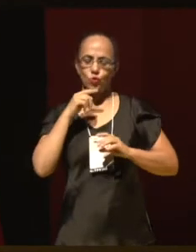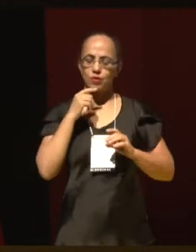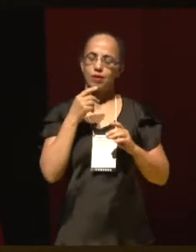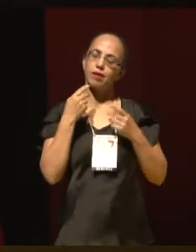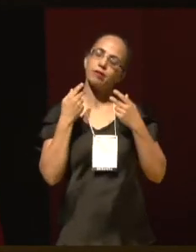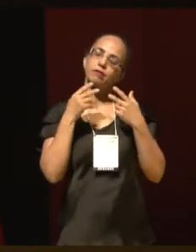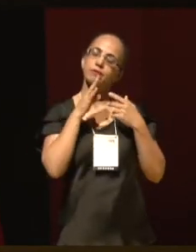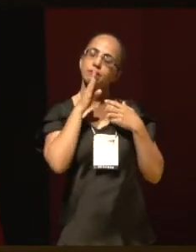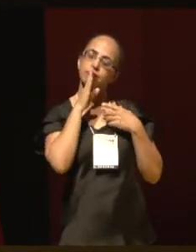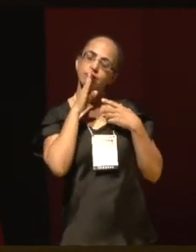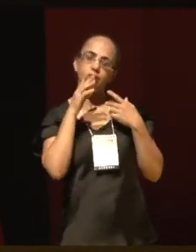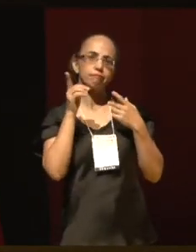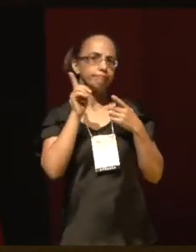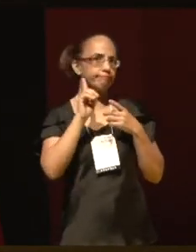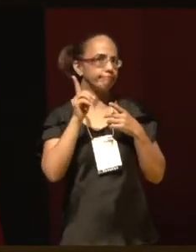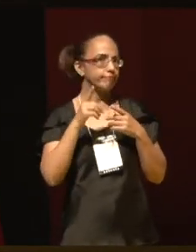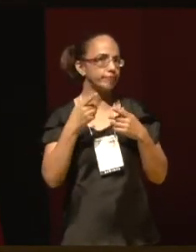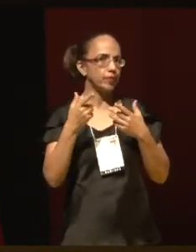Então,